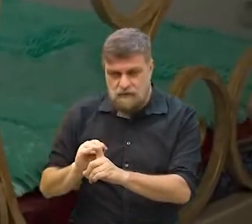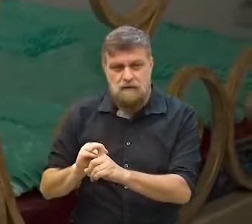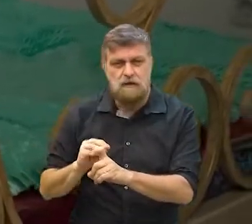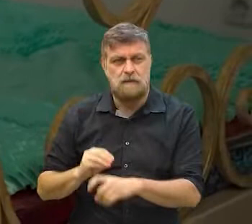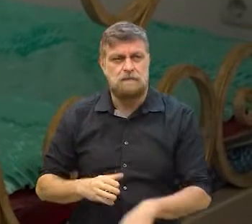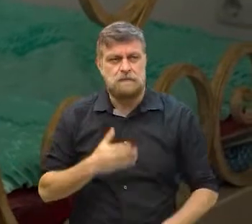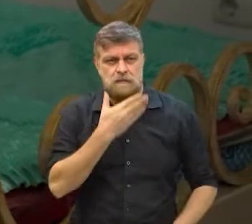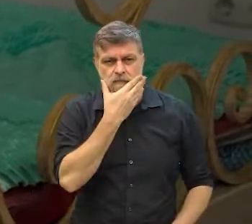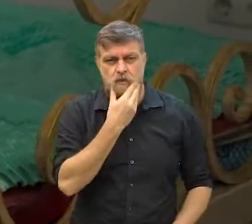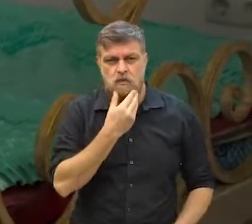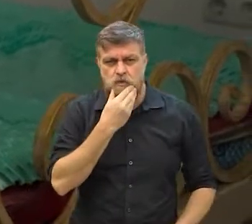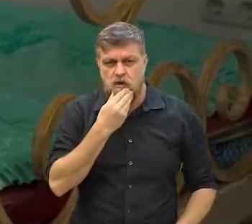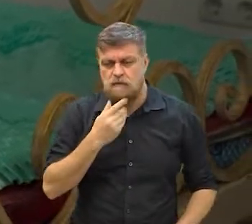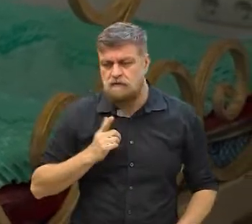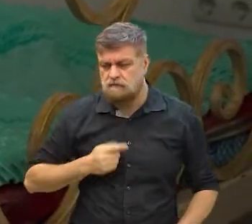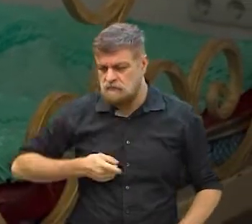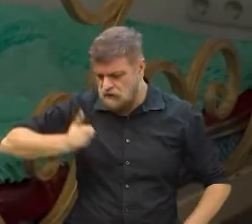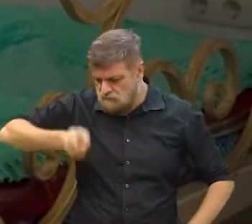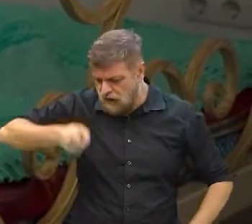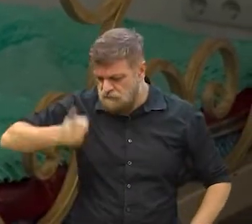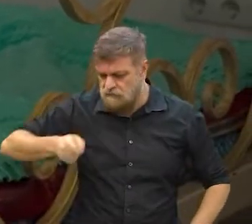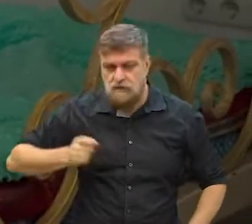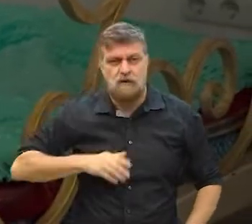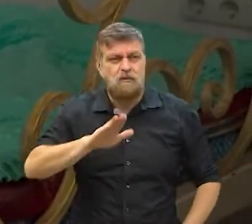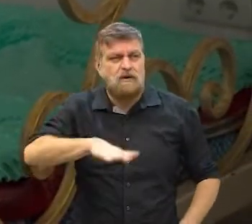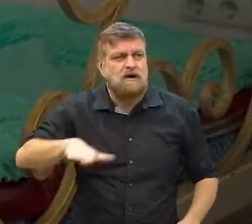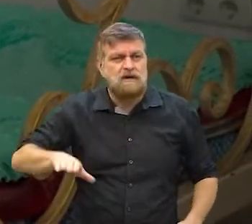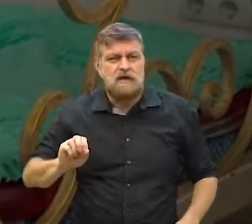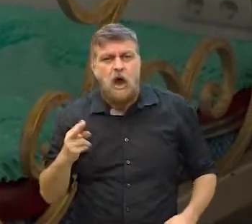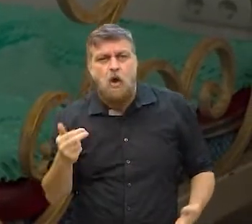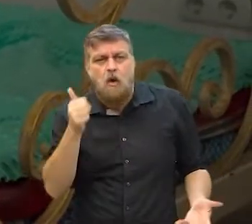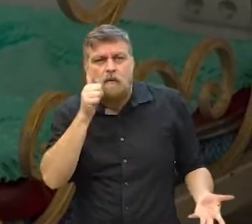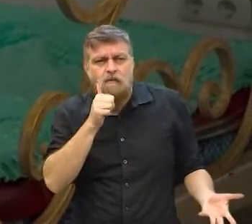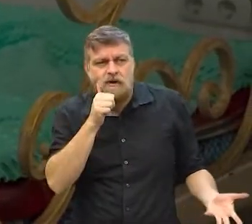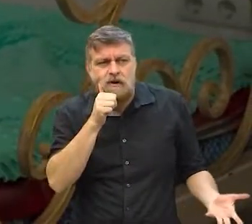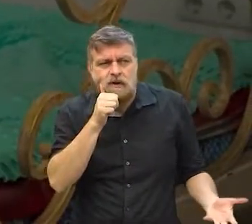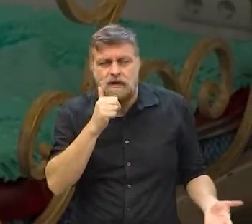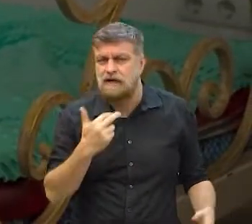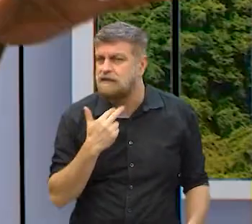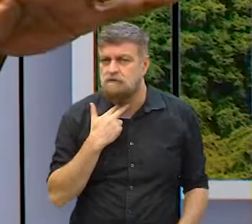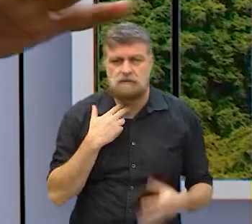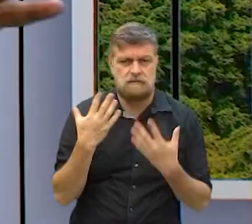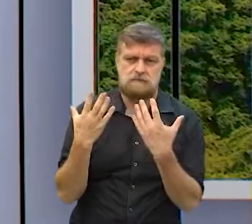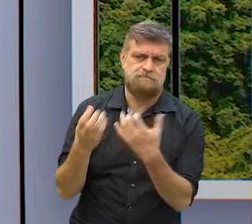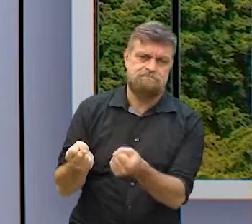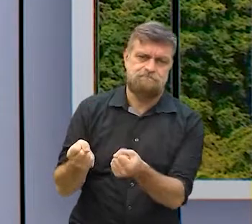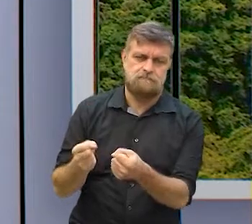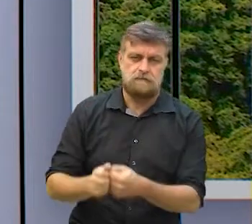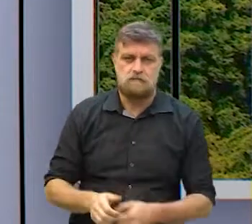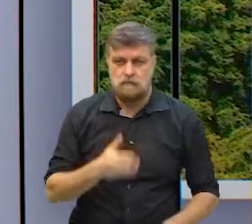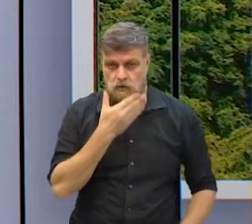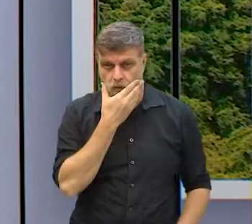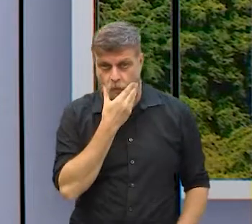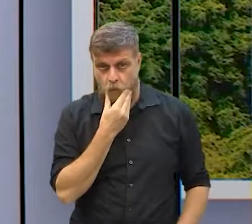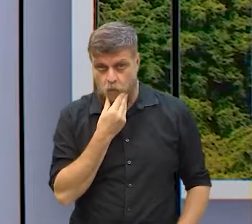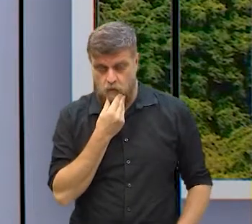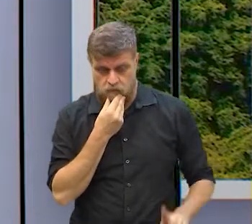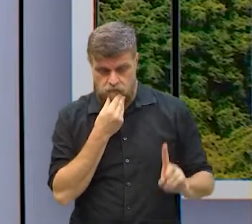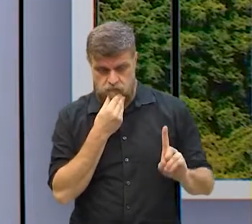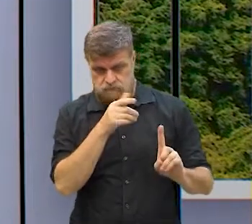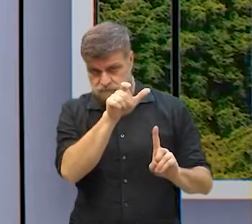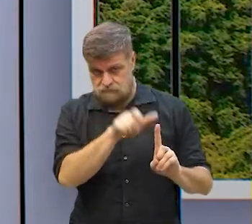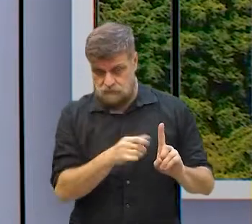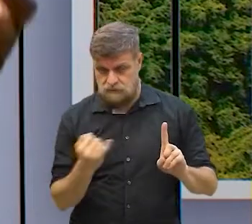através, né, do homem provocando isso com uma criança, com uma mulher, isso é algo inquestionável, né? E o homem, sim,